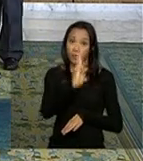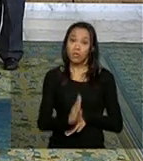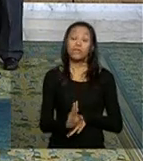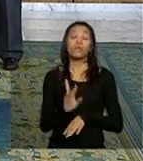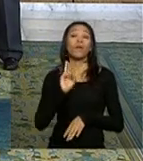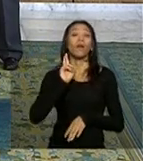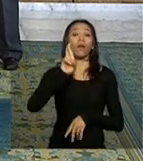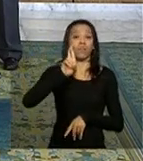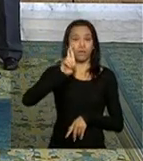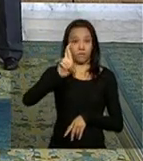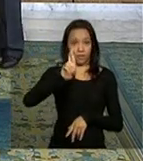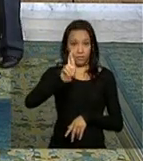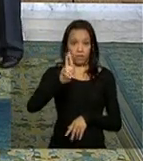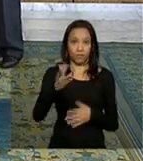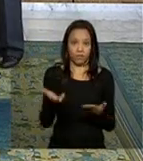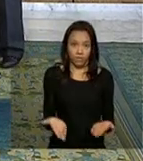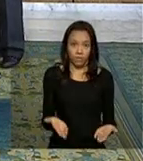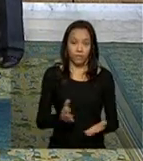Então,